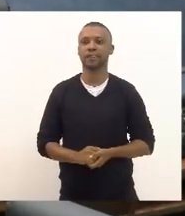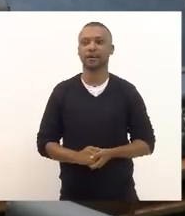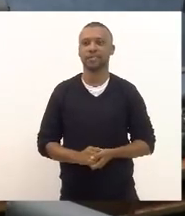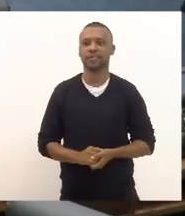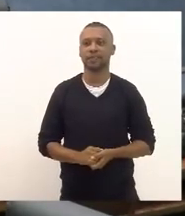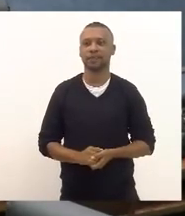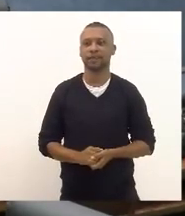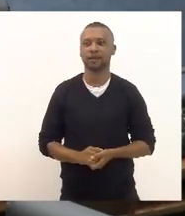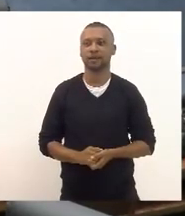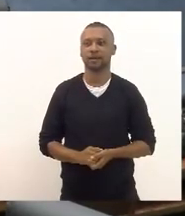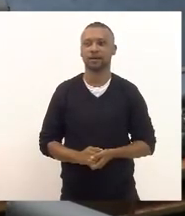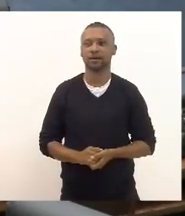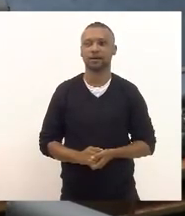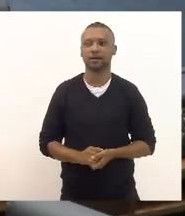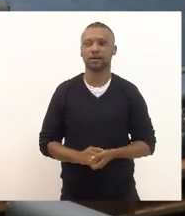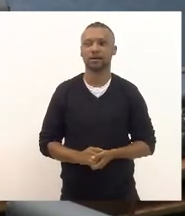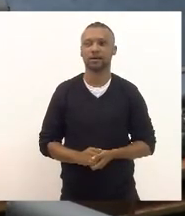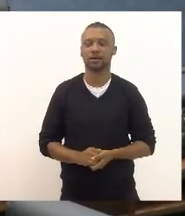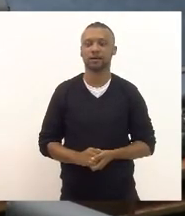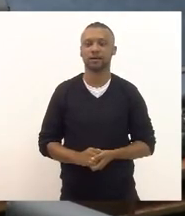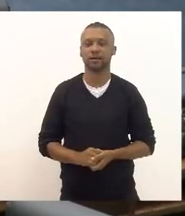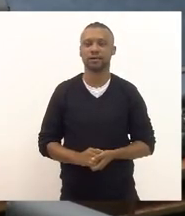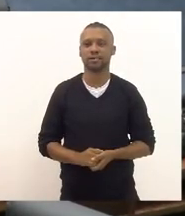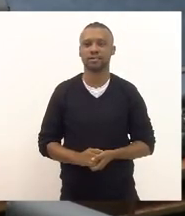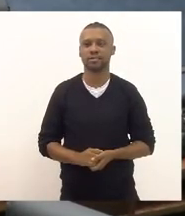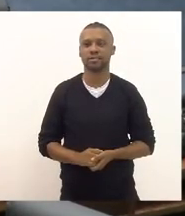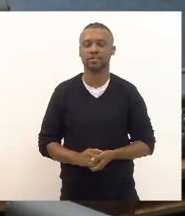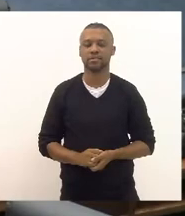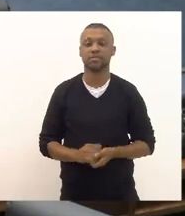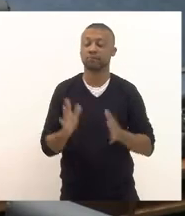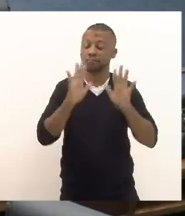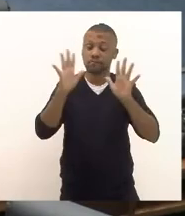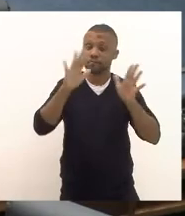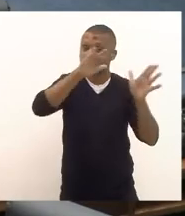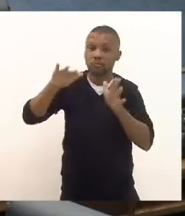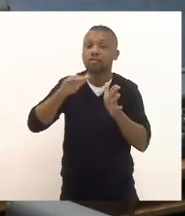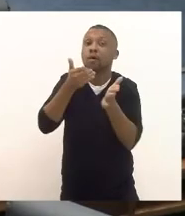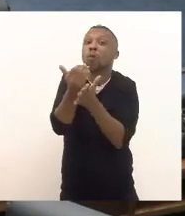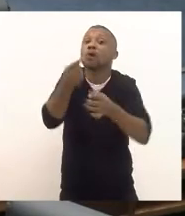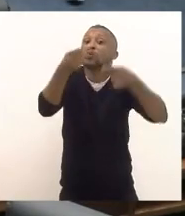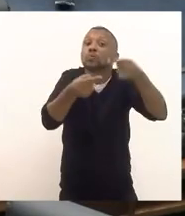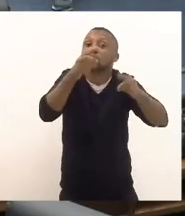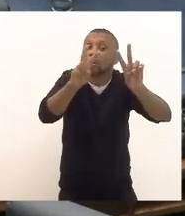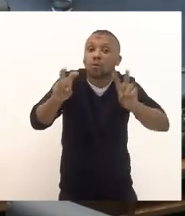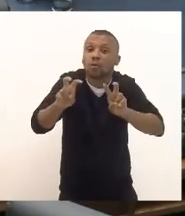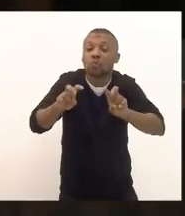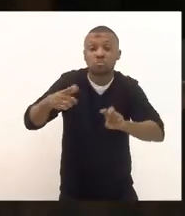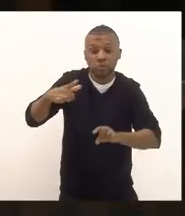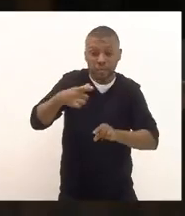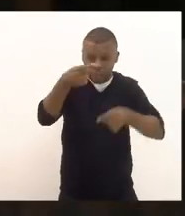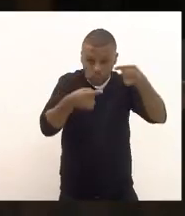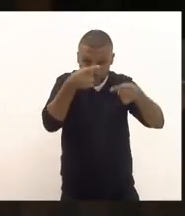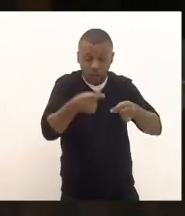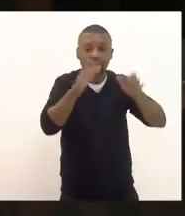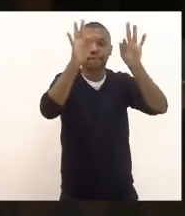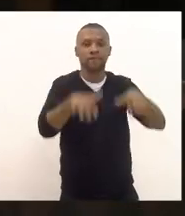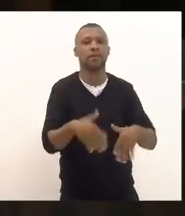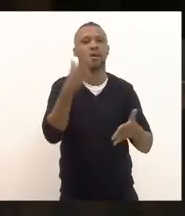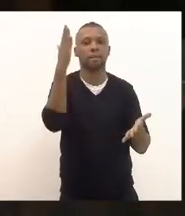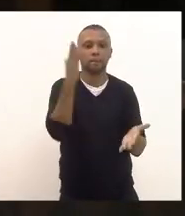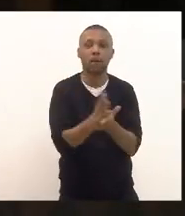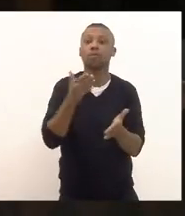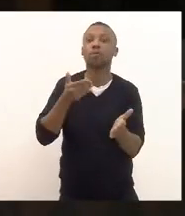e o a roupa pauta por favor não havendo Quem Queira discutir encerrada a discussão